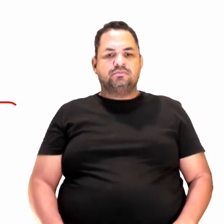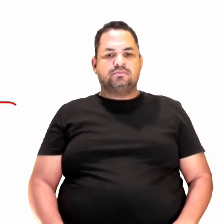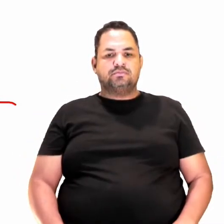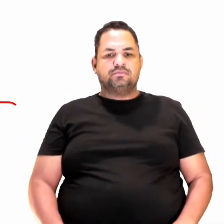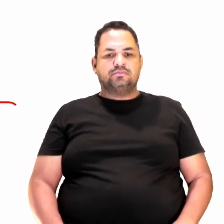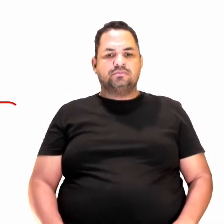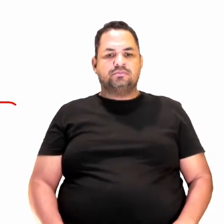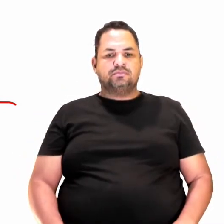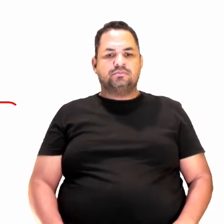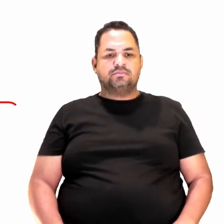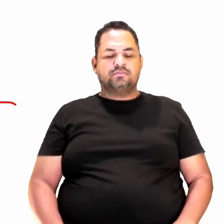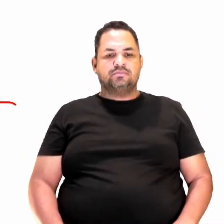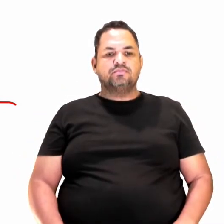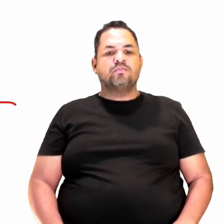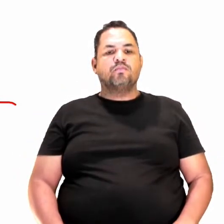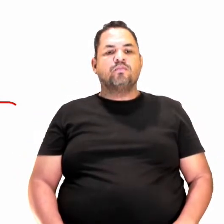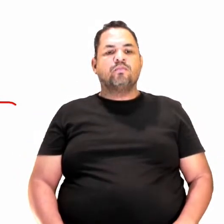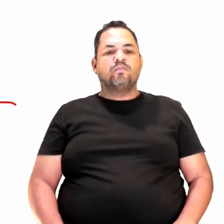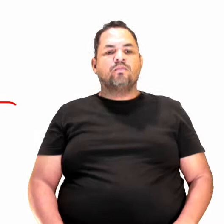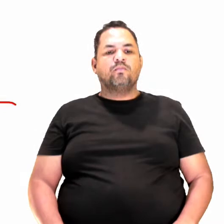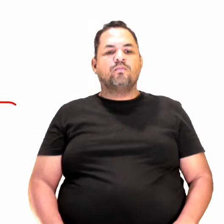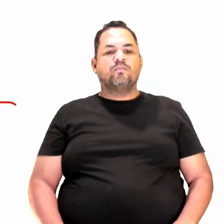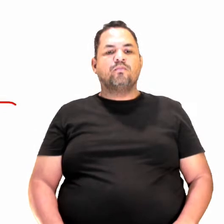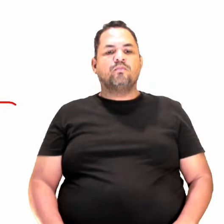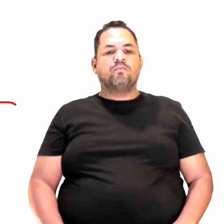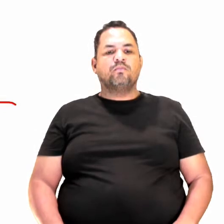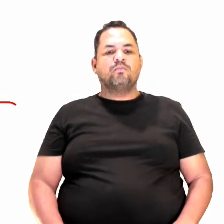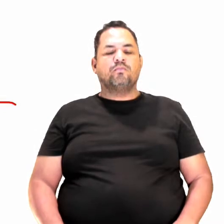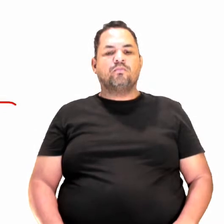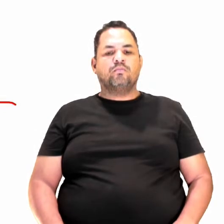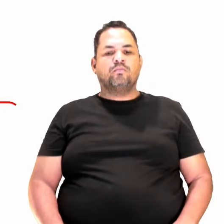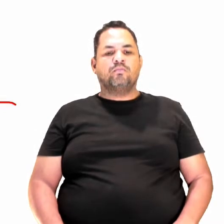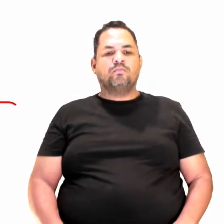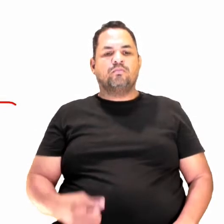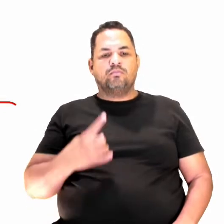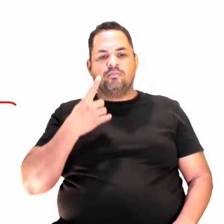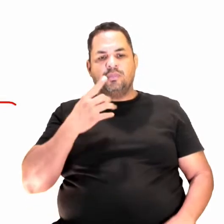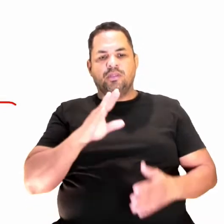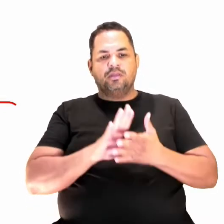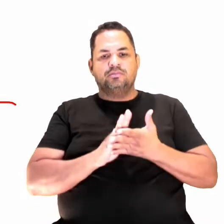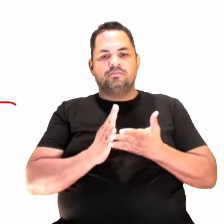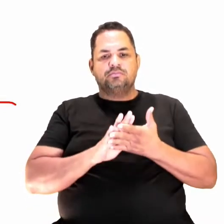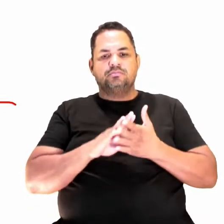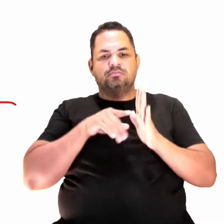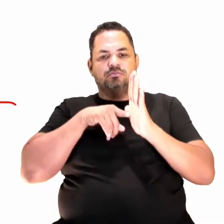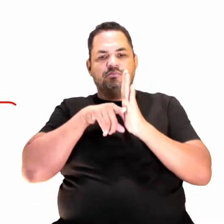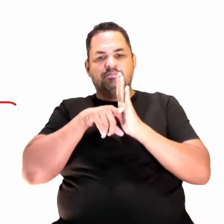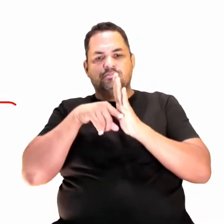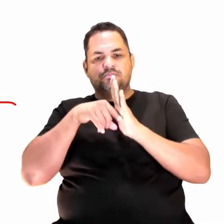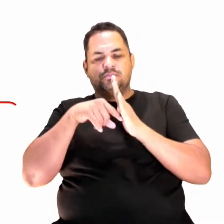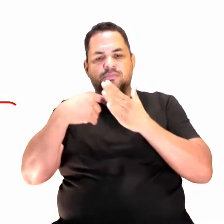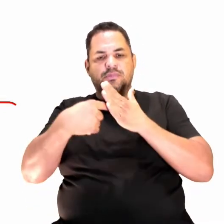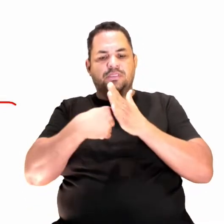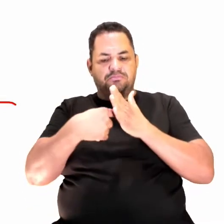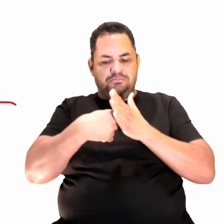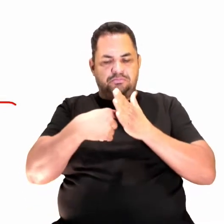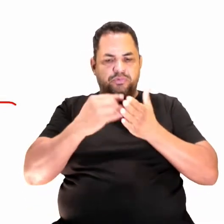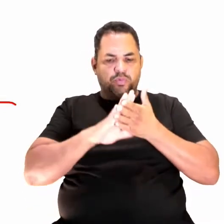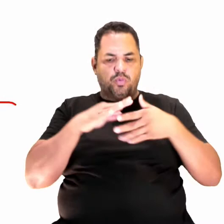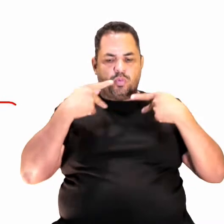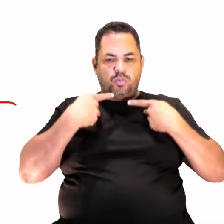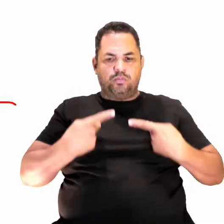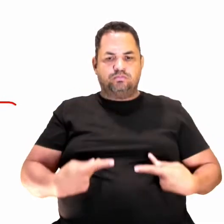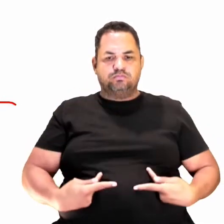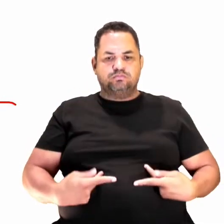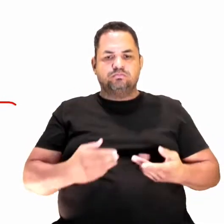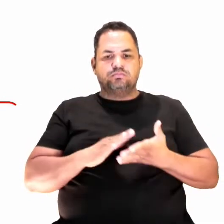parts, frequent waiting, ou seja, checar as partes do corpo de forma frequente. Na verdade, de forma frequente